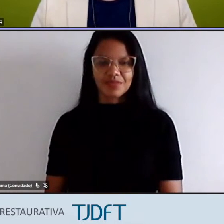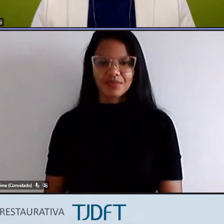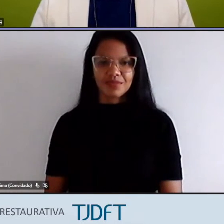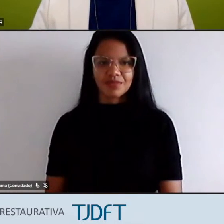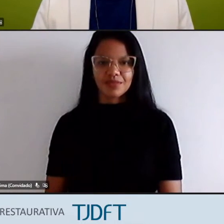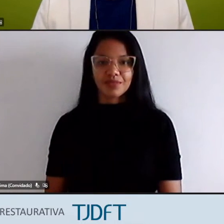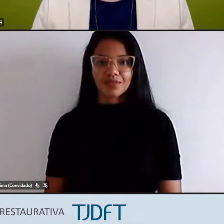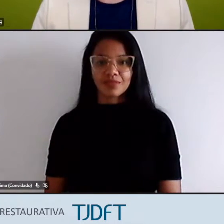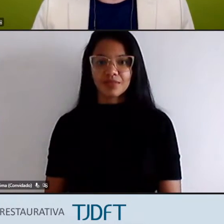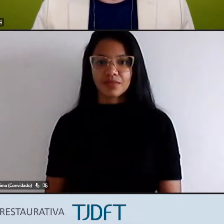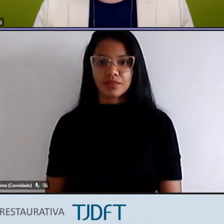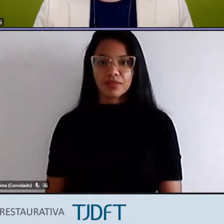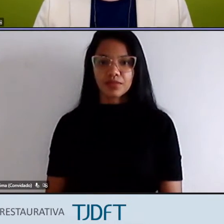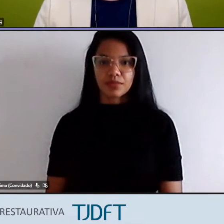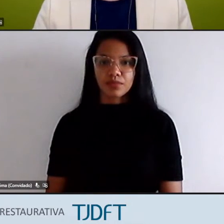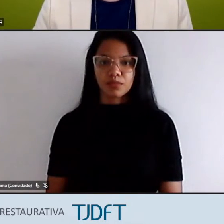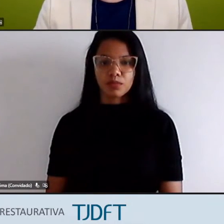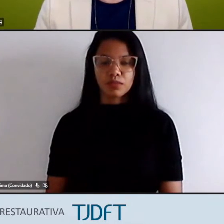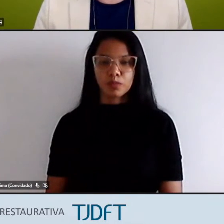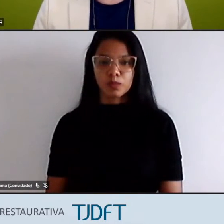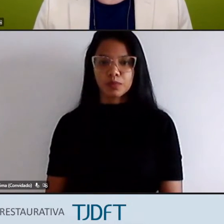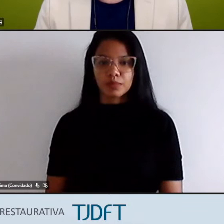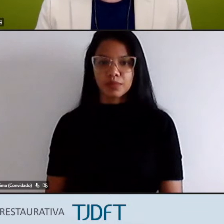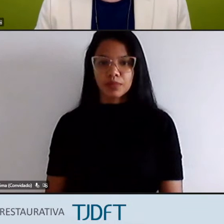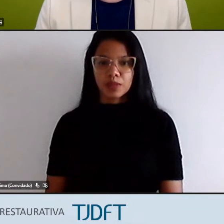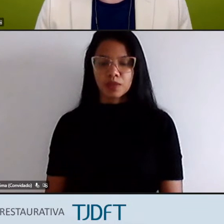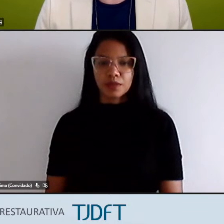A little bit about myself.